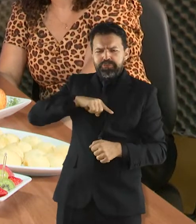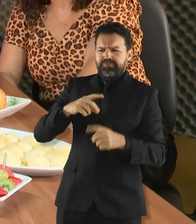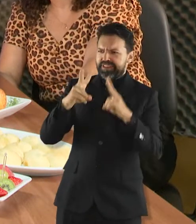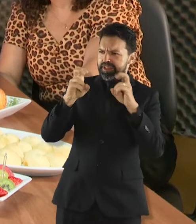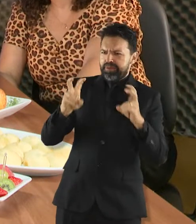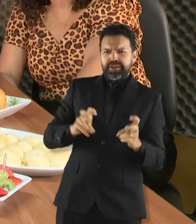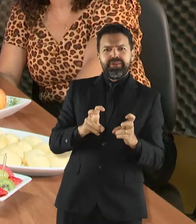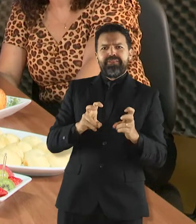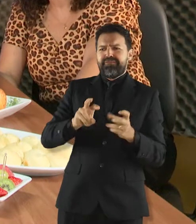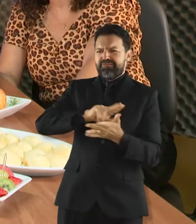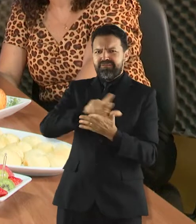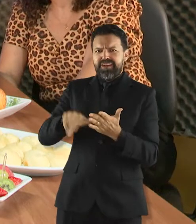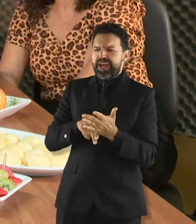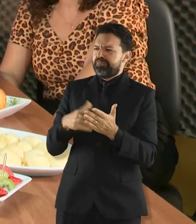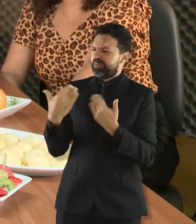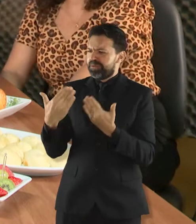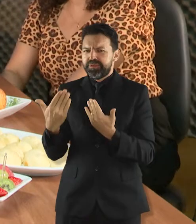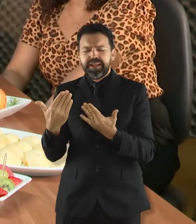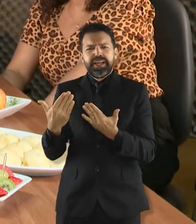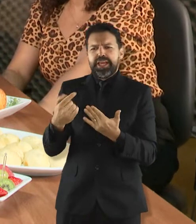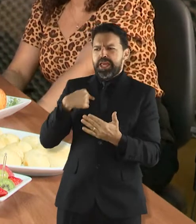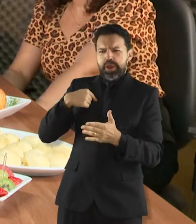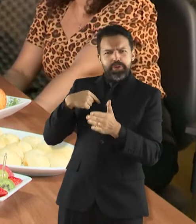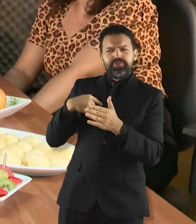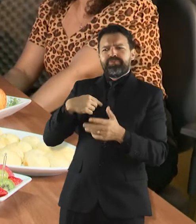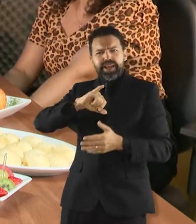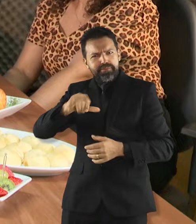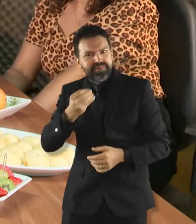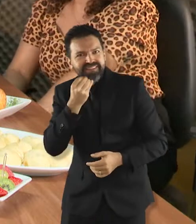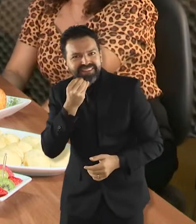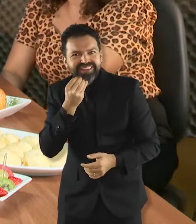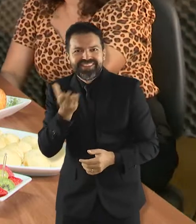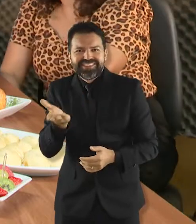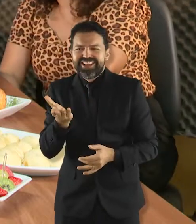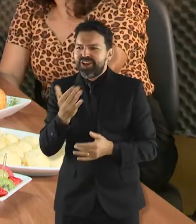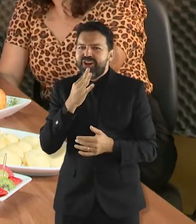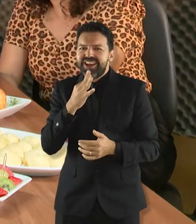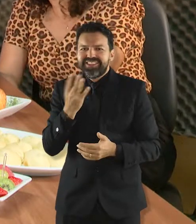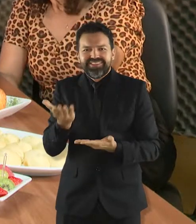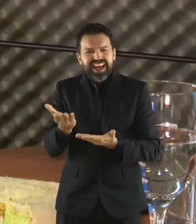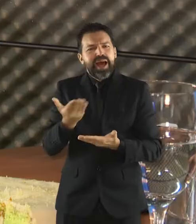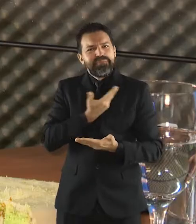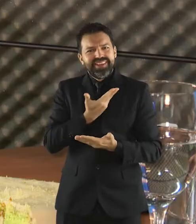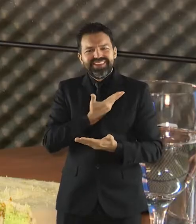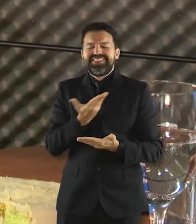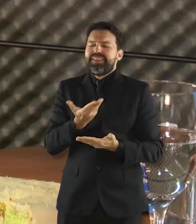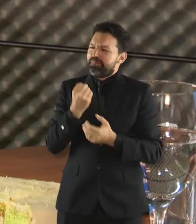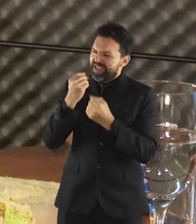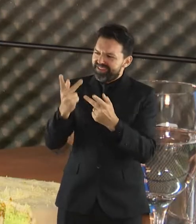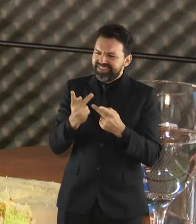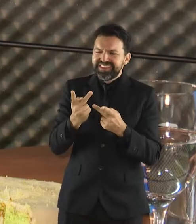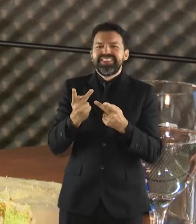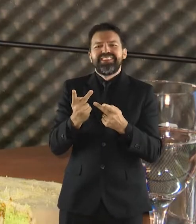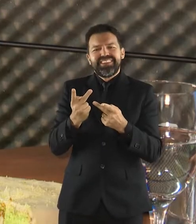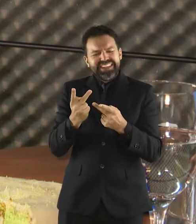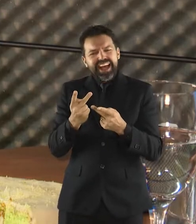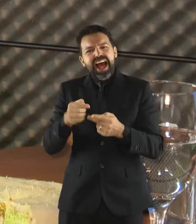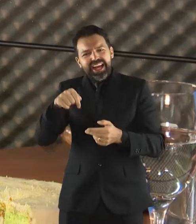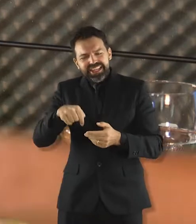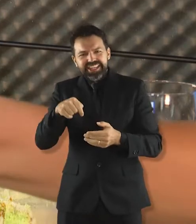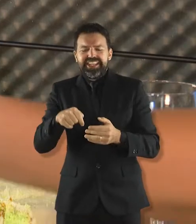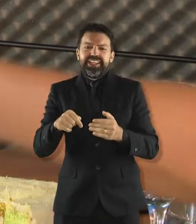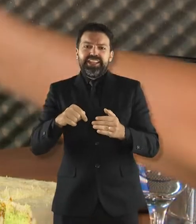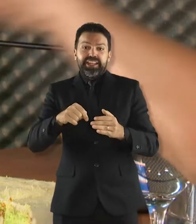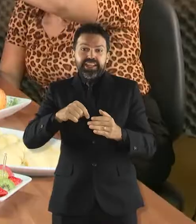a vida dela, vamos escavacar aqui. Vou me aproveitar. Minha amiga, seja muito bem-vinda aqui no Café com Eju.